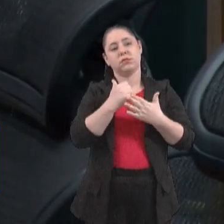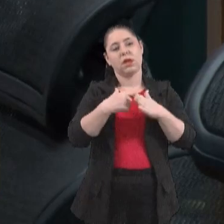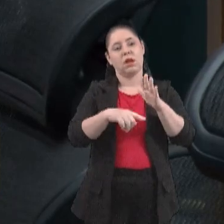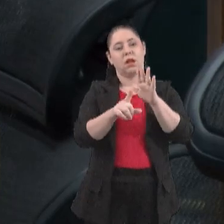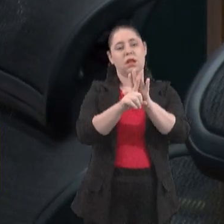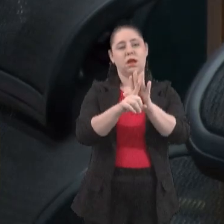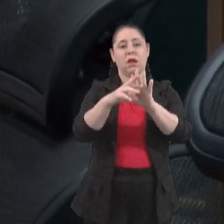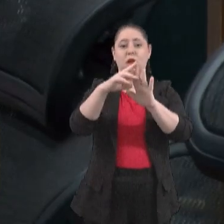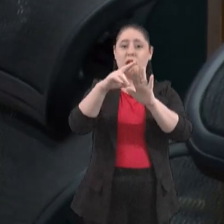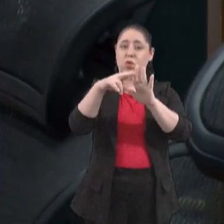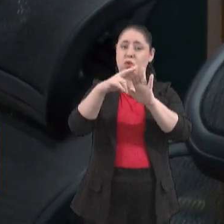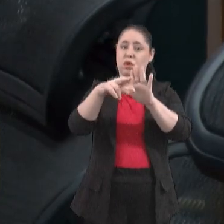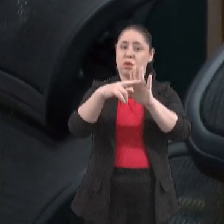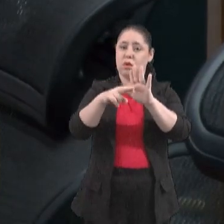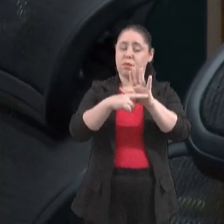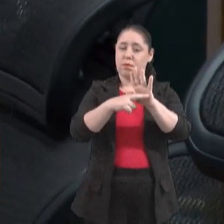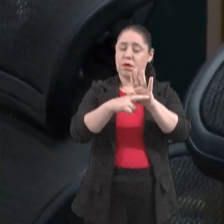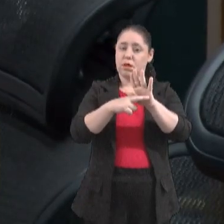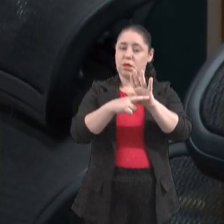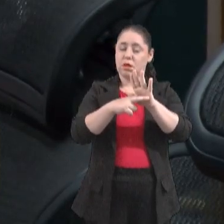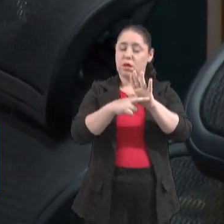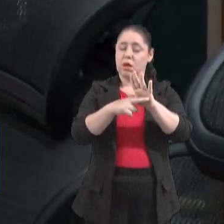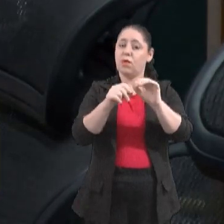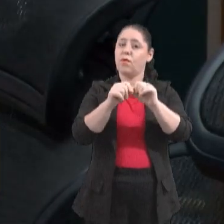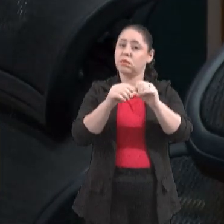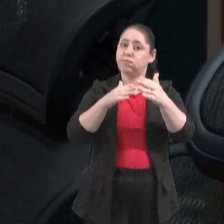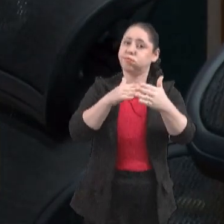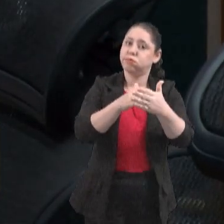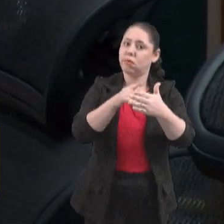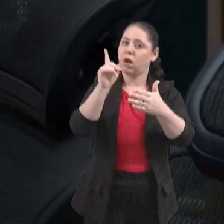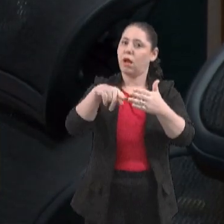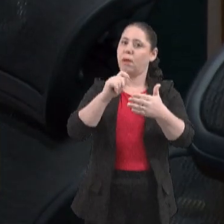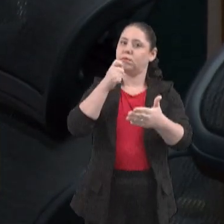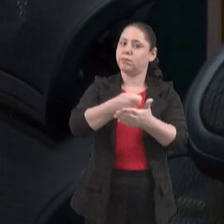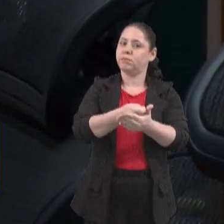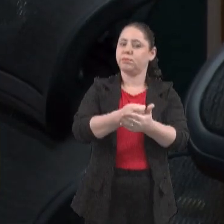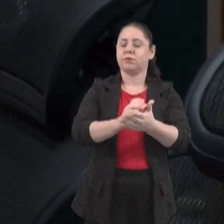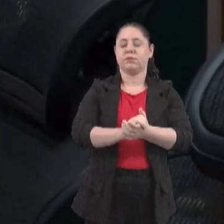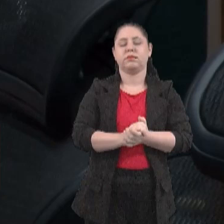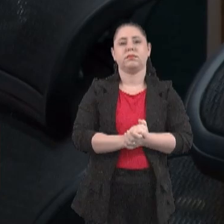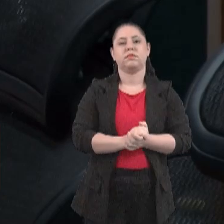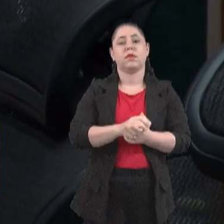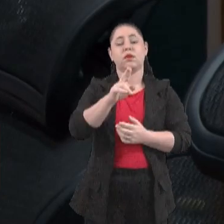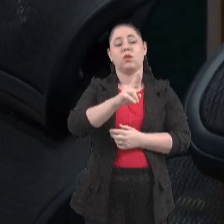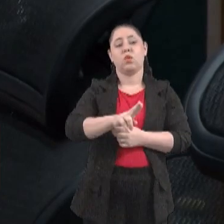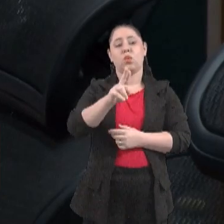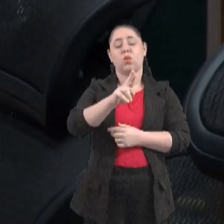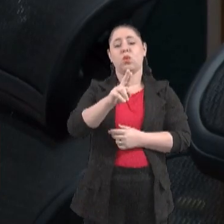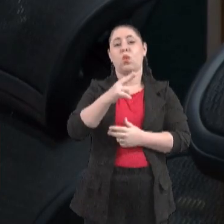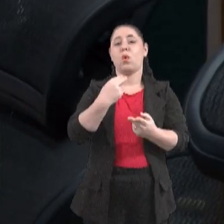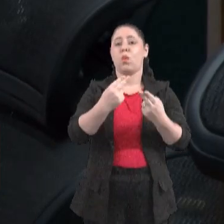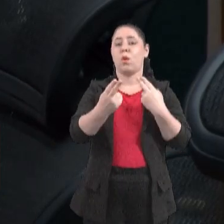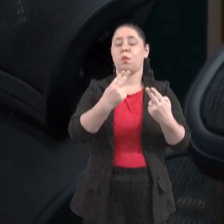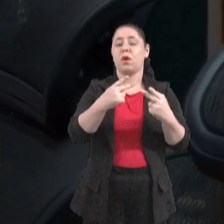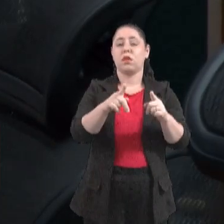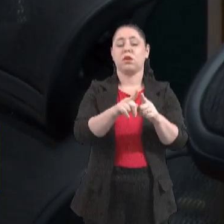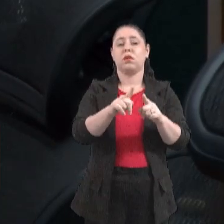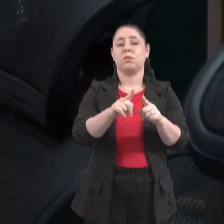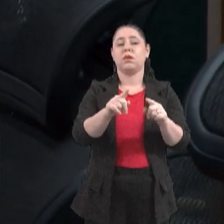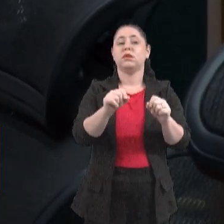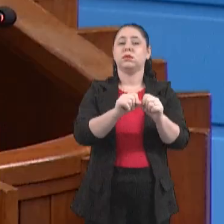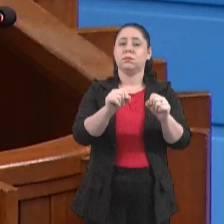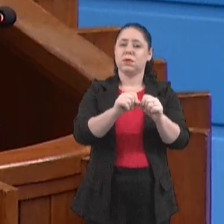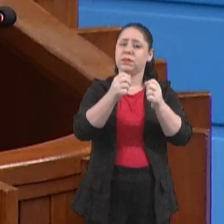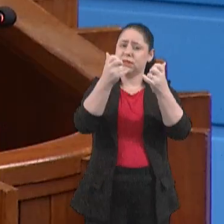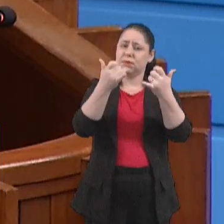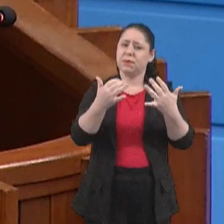lei que regulamente, que imponha limites, né, para a ocupação urbana, e colocando também,